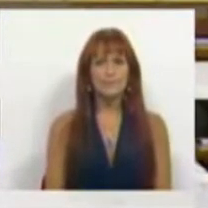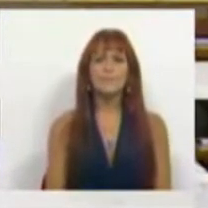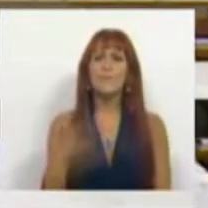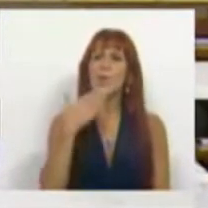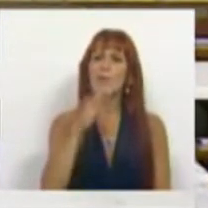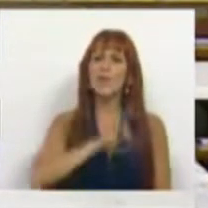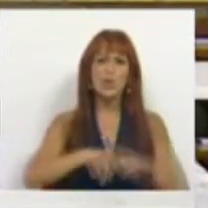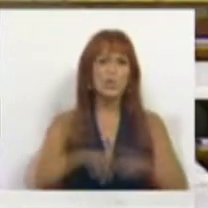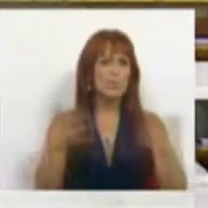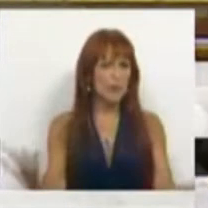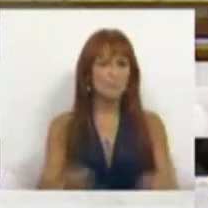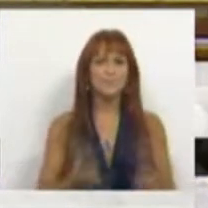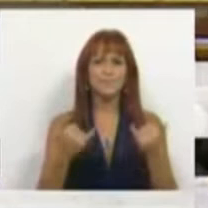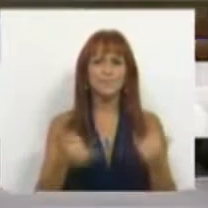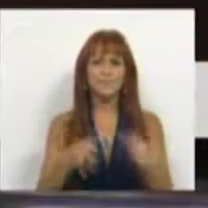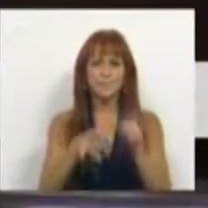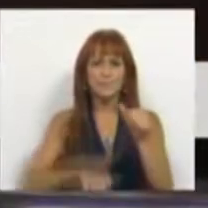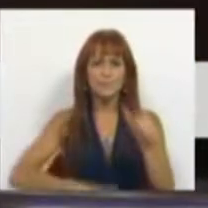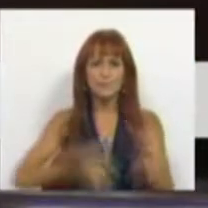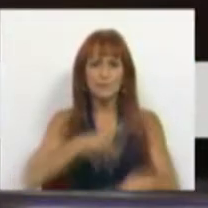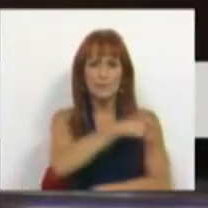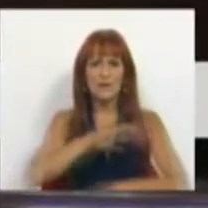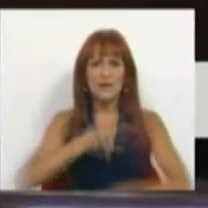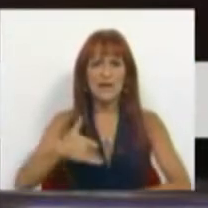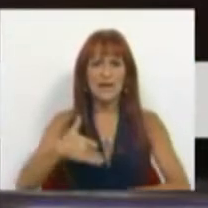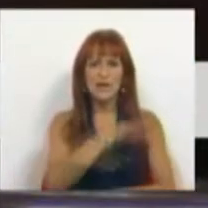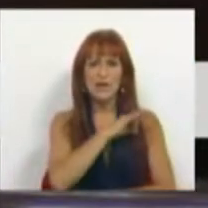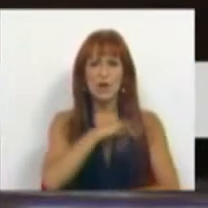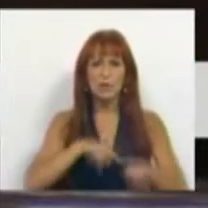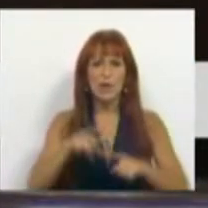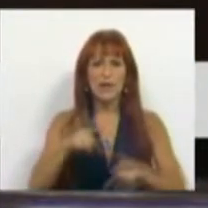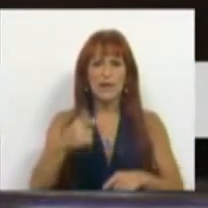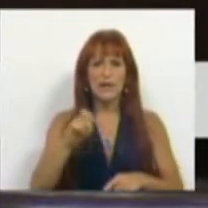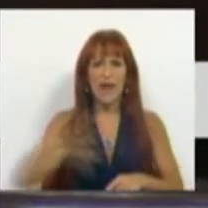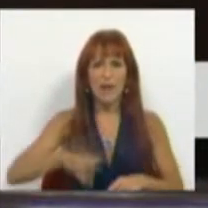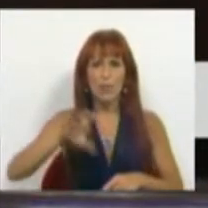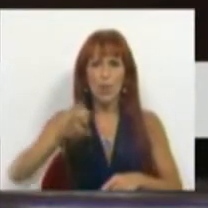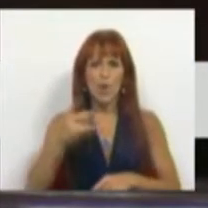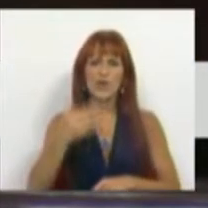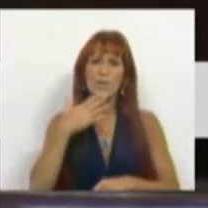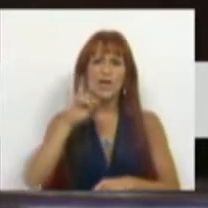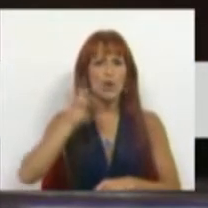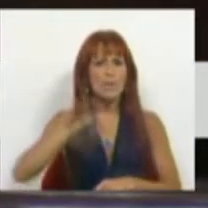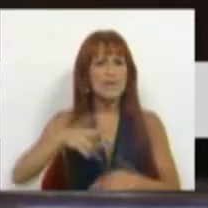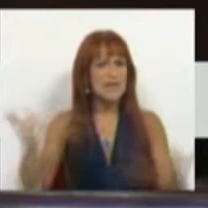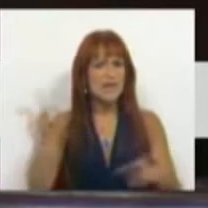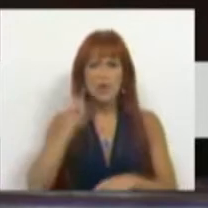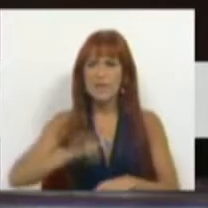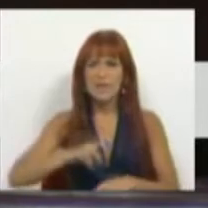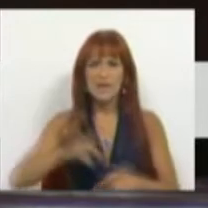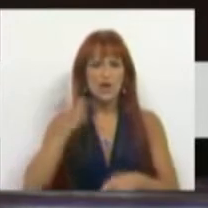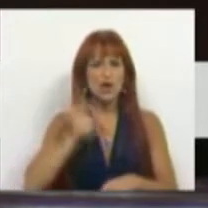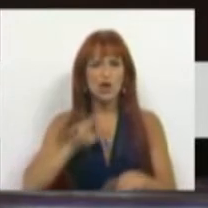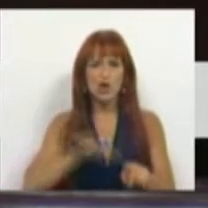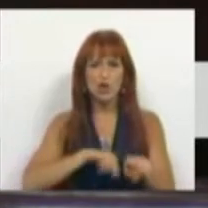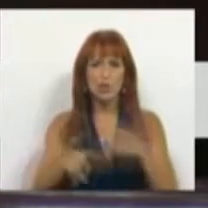Obrigada, Sr. Deputado. Para uma intervenção em nome do CDS, o Deputado Telmo Correia. Muito obrigado, Sra. Presidente, Sra. Presidente, Srs.